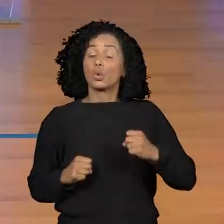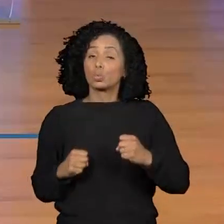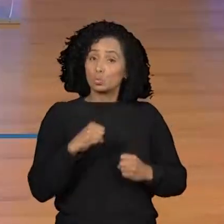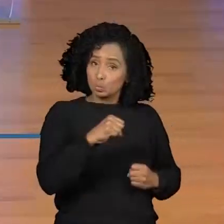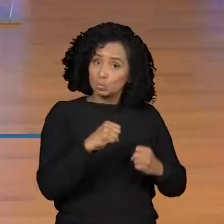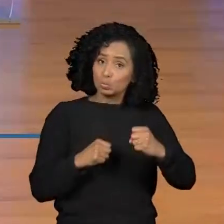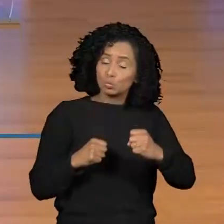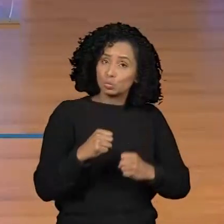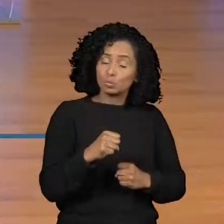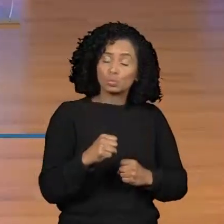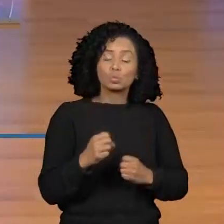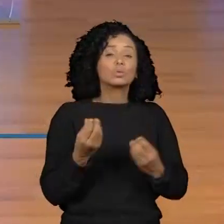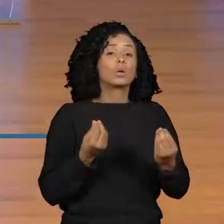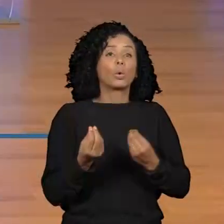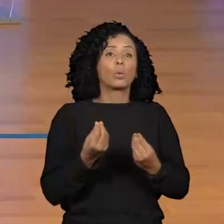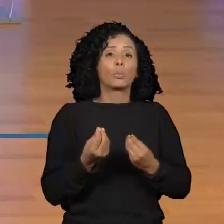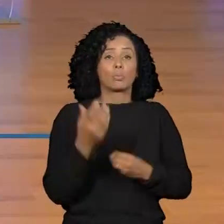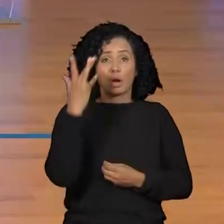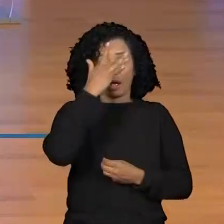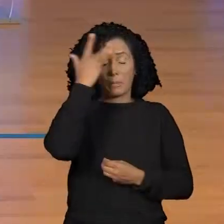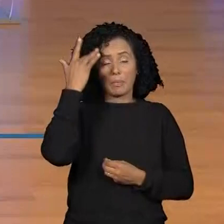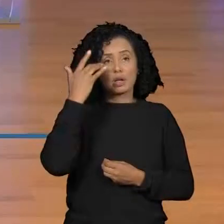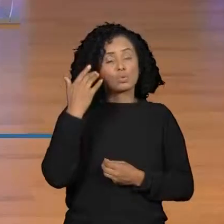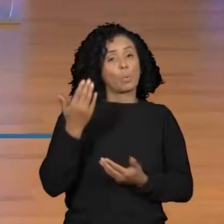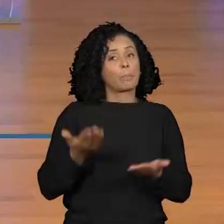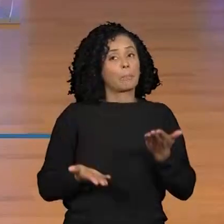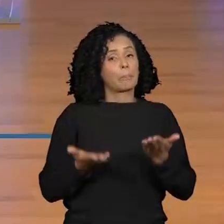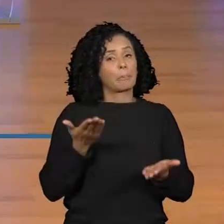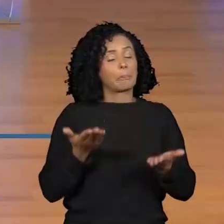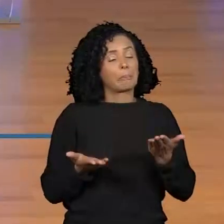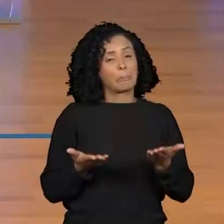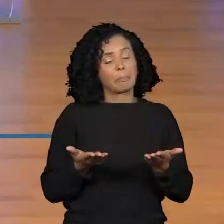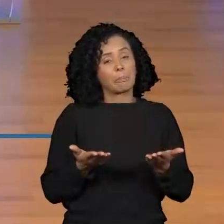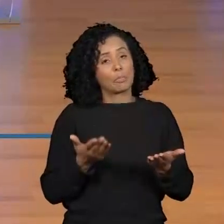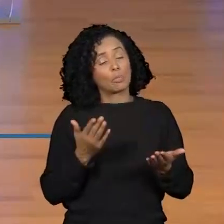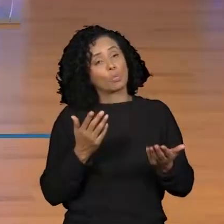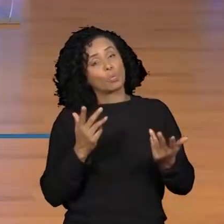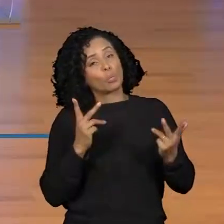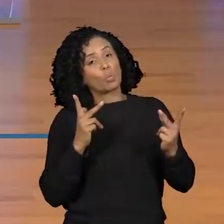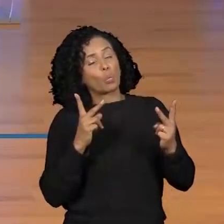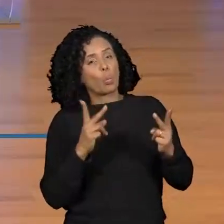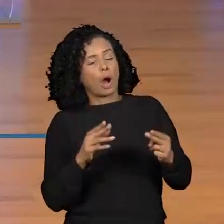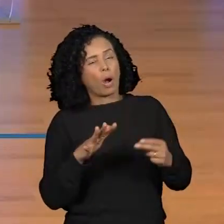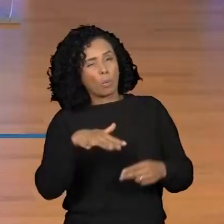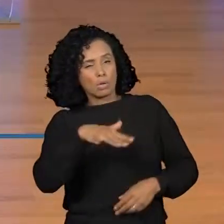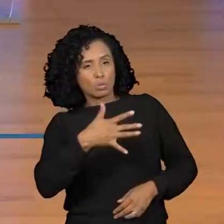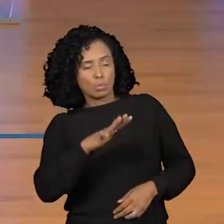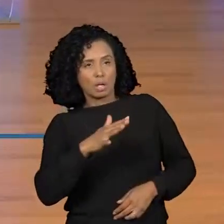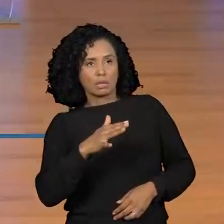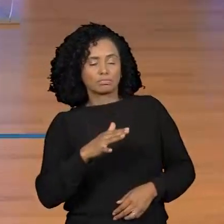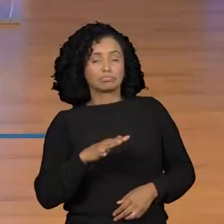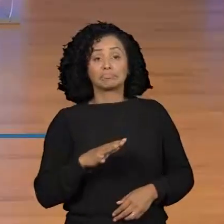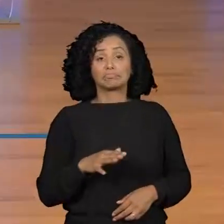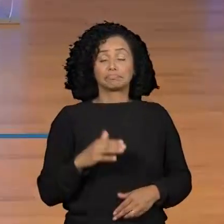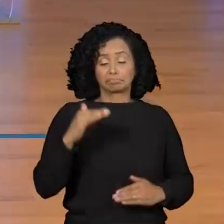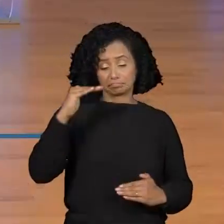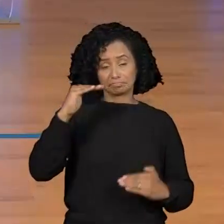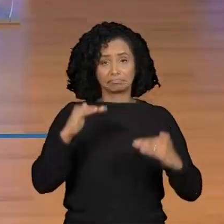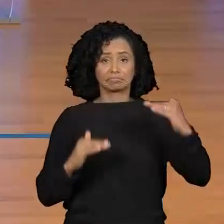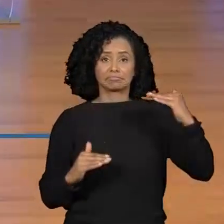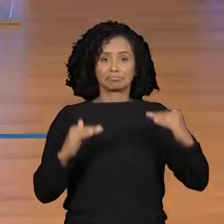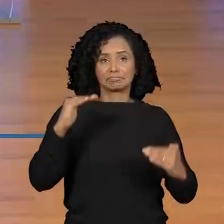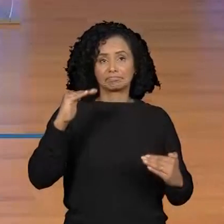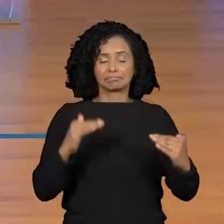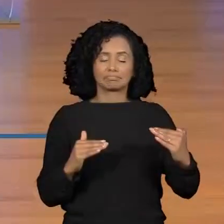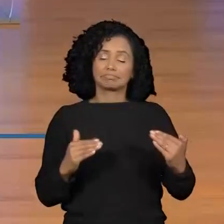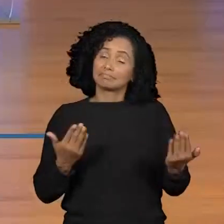Nós lutamos com pessoas de mesmo peso, pesos semelhantes. A altura aqui só tem o professor Adriano e eu, a gente vai fazer do mesmo